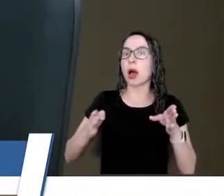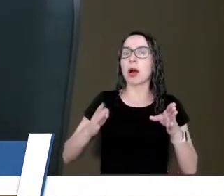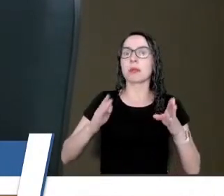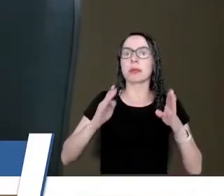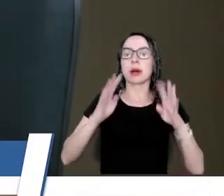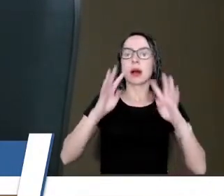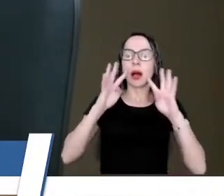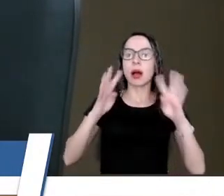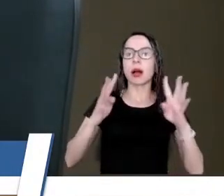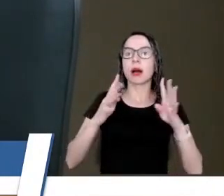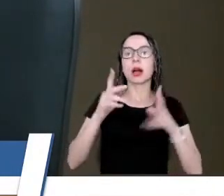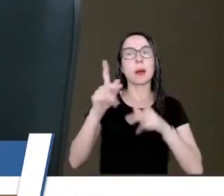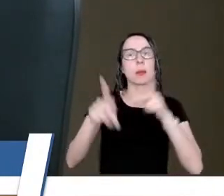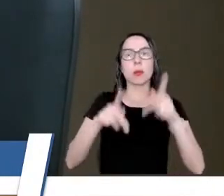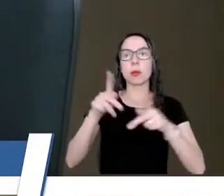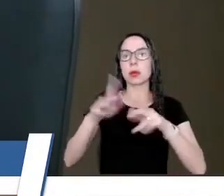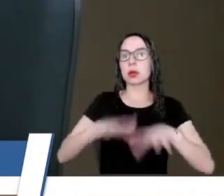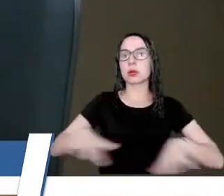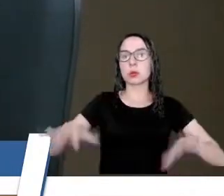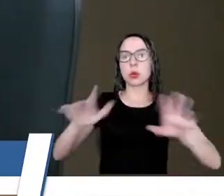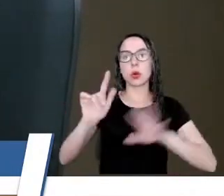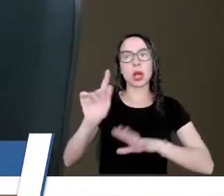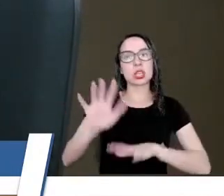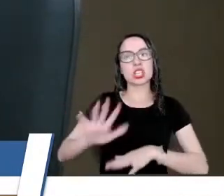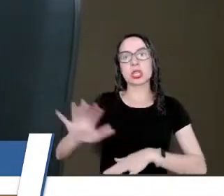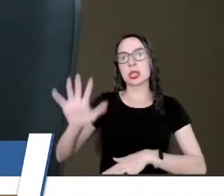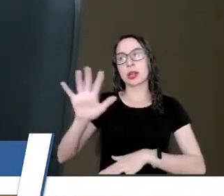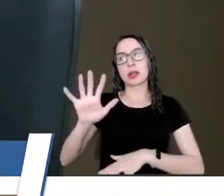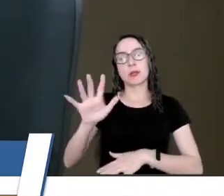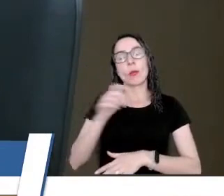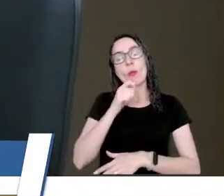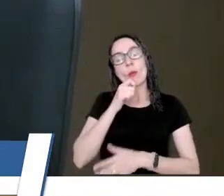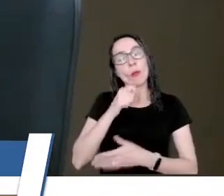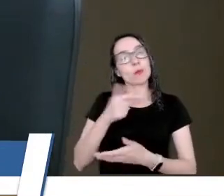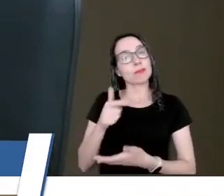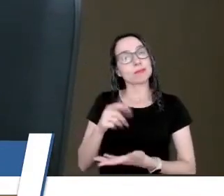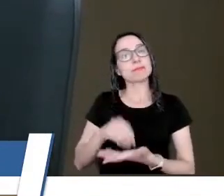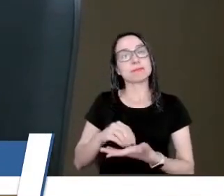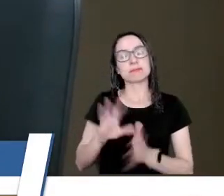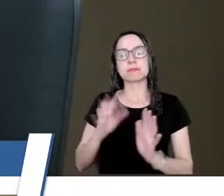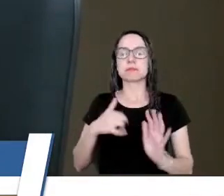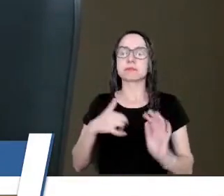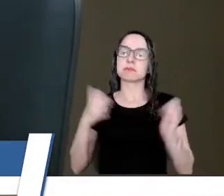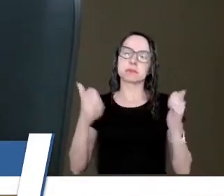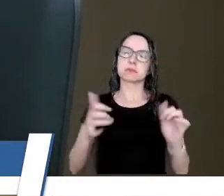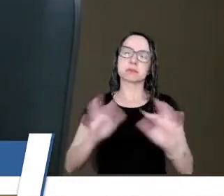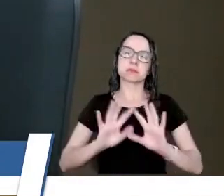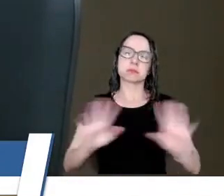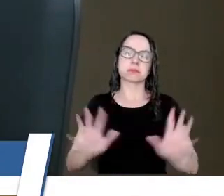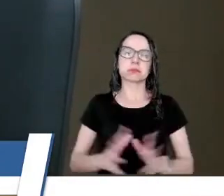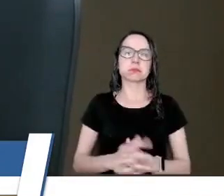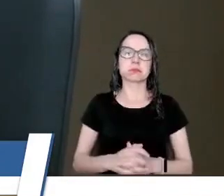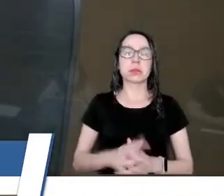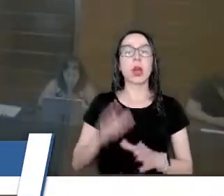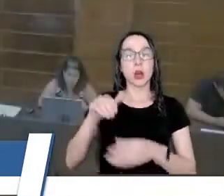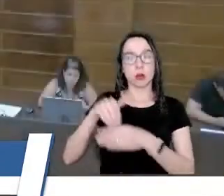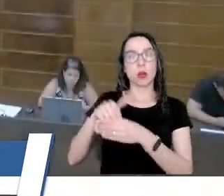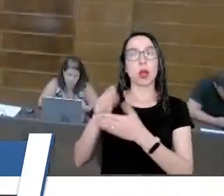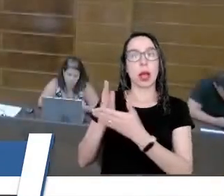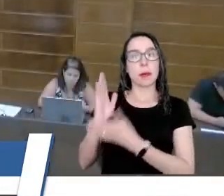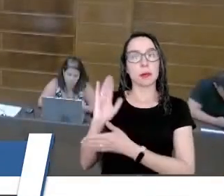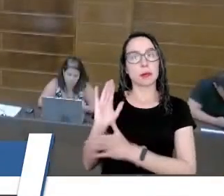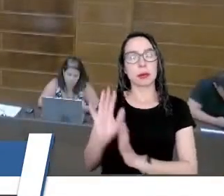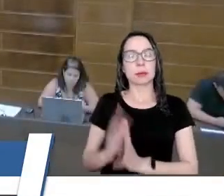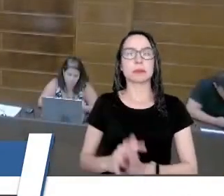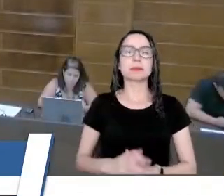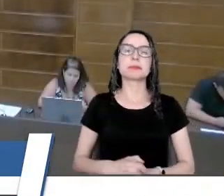do povo de Franca, é o que nós não estamos observando. Era isso que eu queria falar, senhor presidente. Vou votar favoravelmente. Com a palavra,